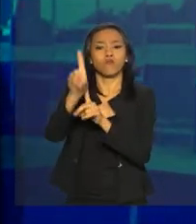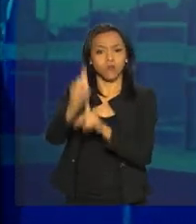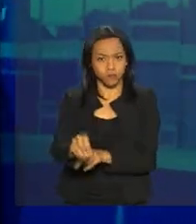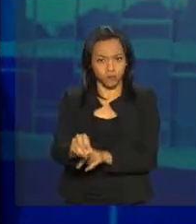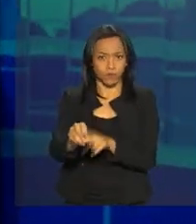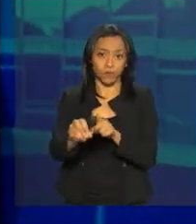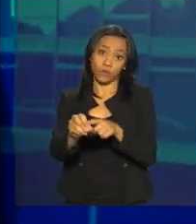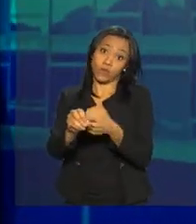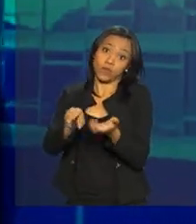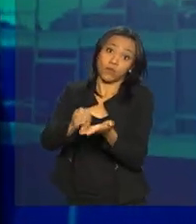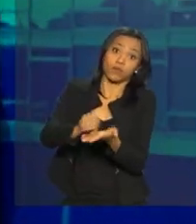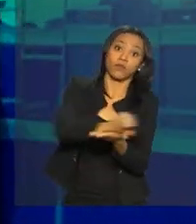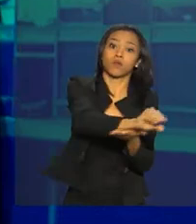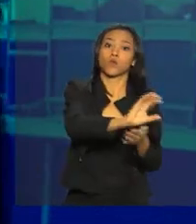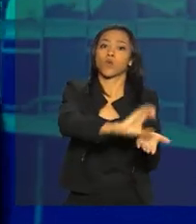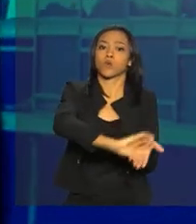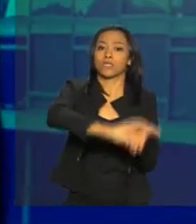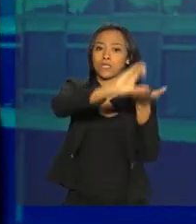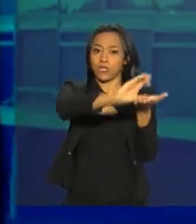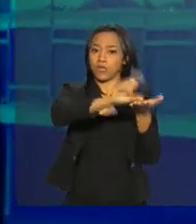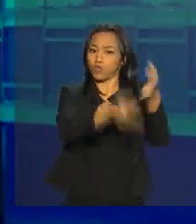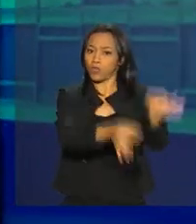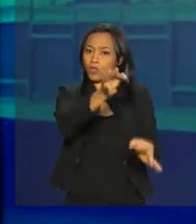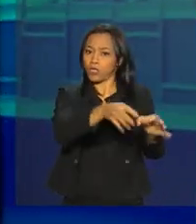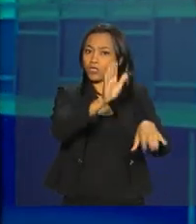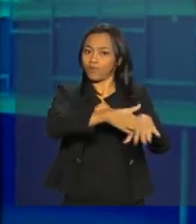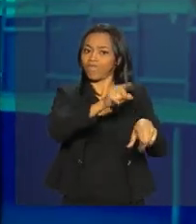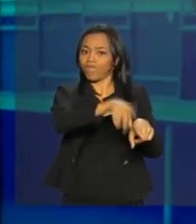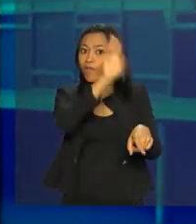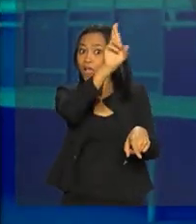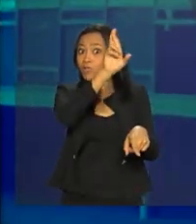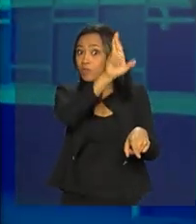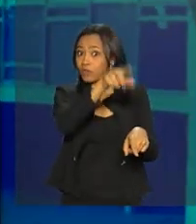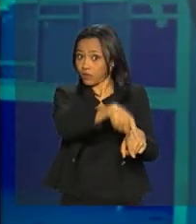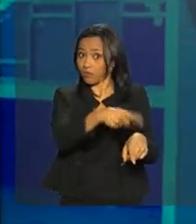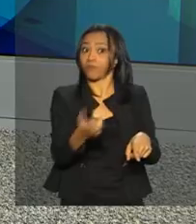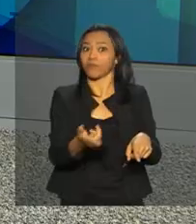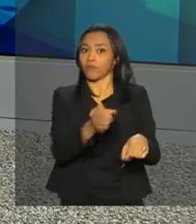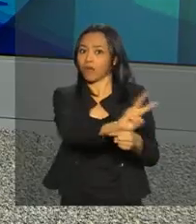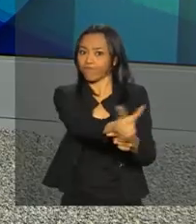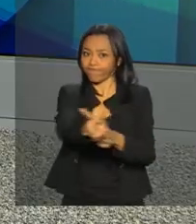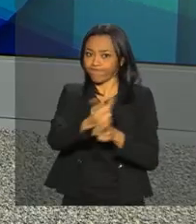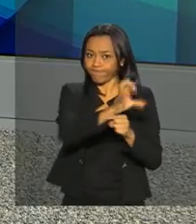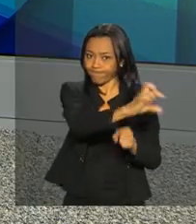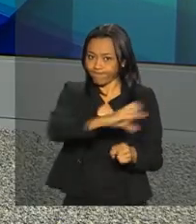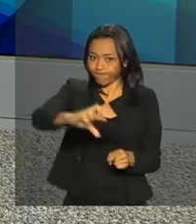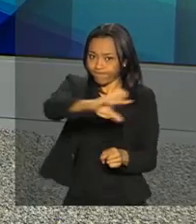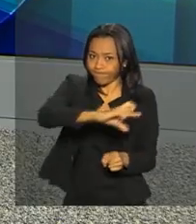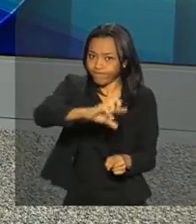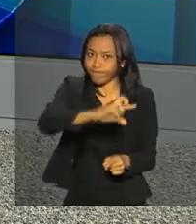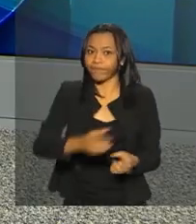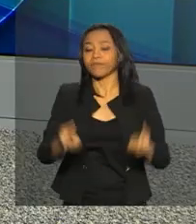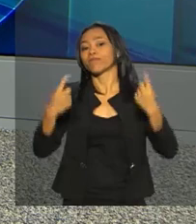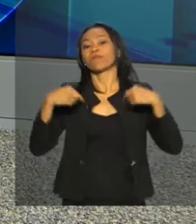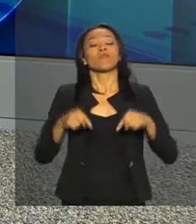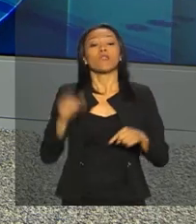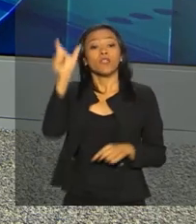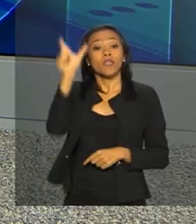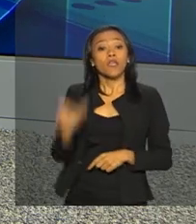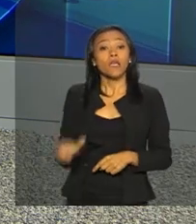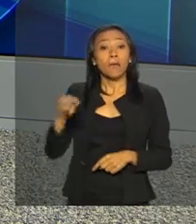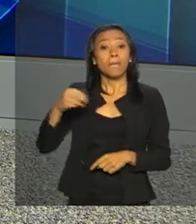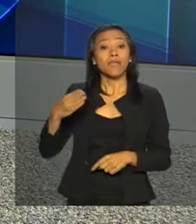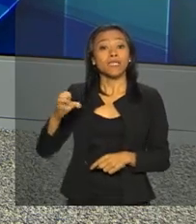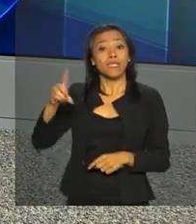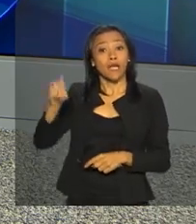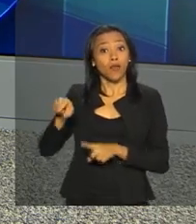o Conselho Nacional de Justiça, que ficará responsável por aplicar as medidas. Marcelo Abutto será o novo